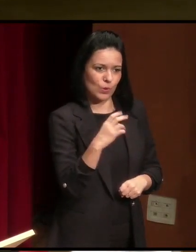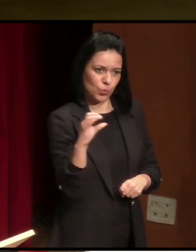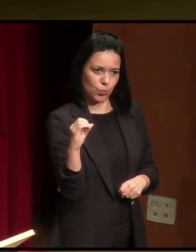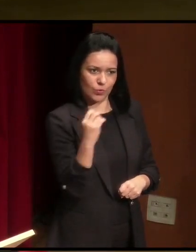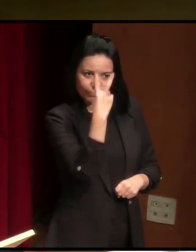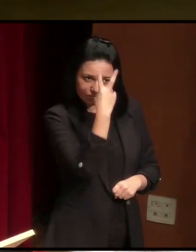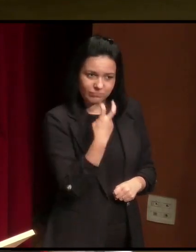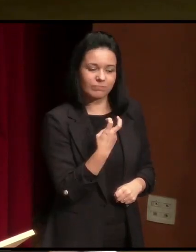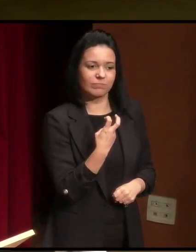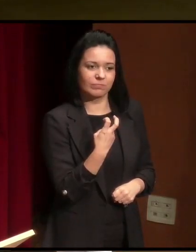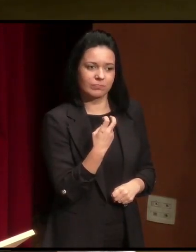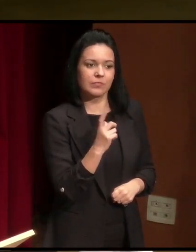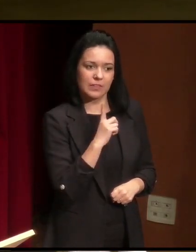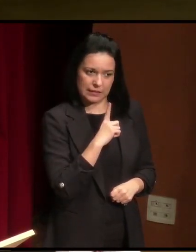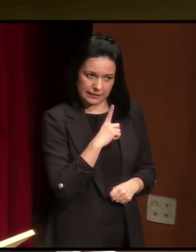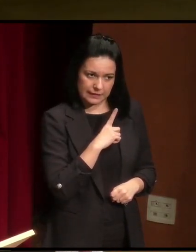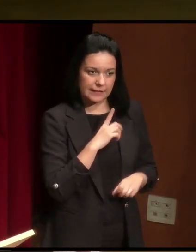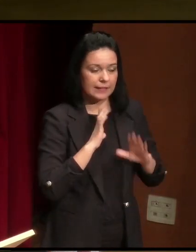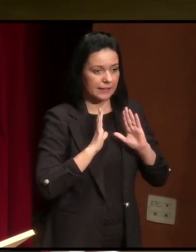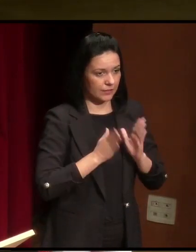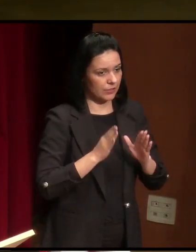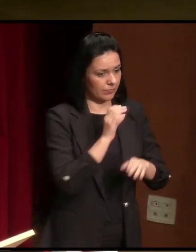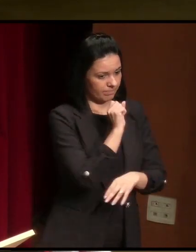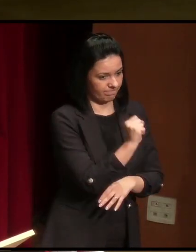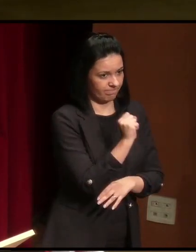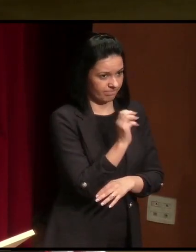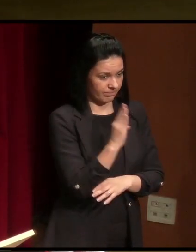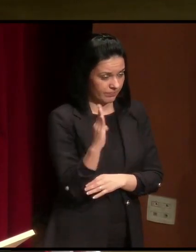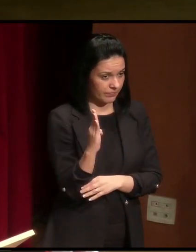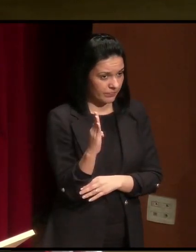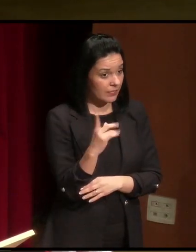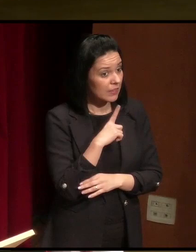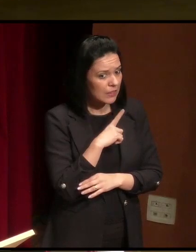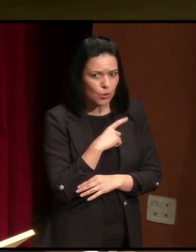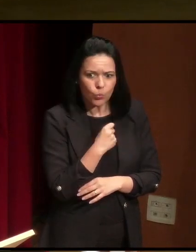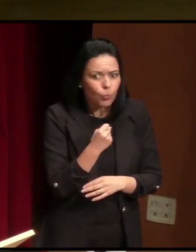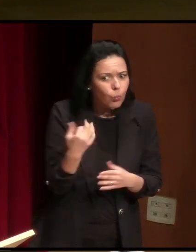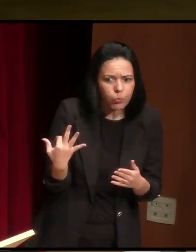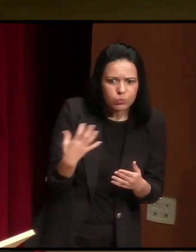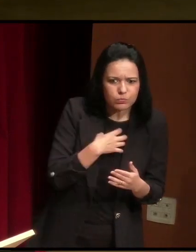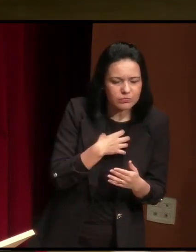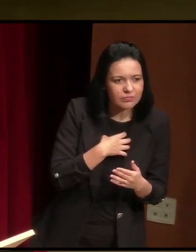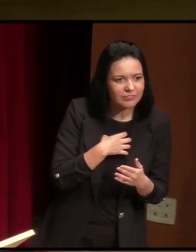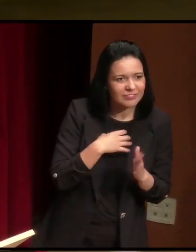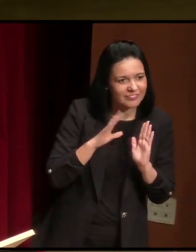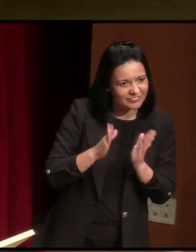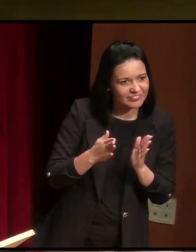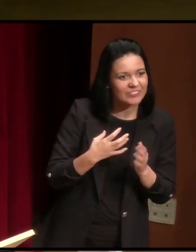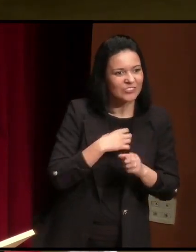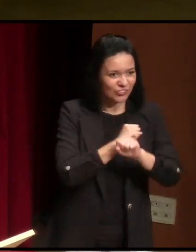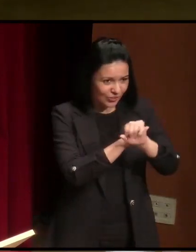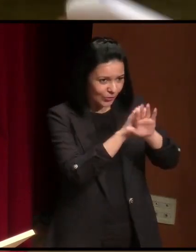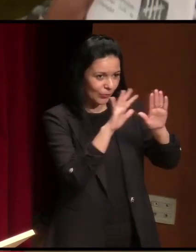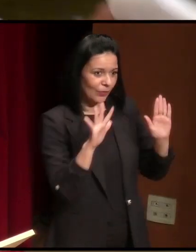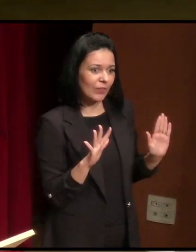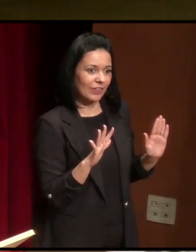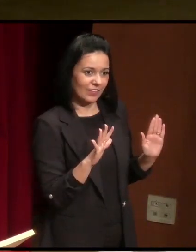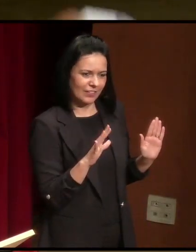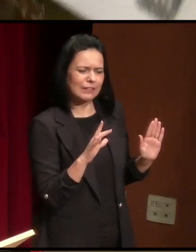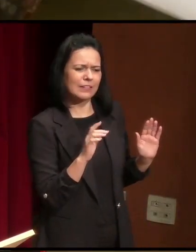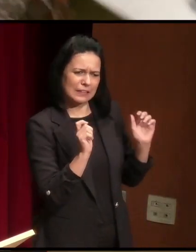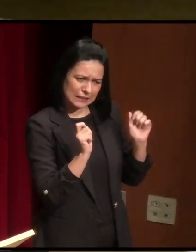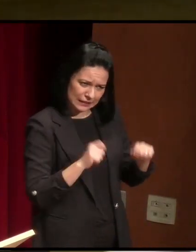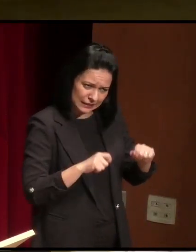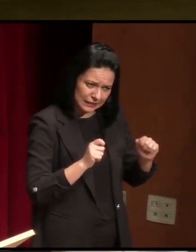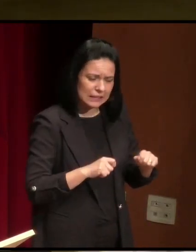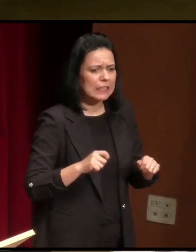né, assessoramos nas unidades da SBB. Repete o número, por favor, porque eu acho que isso tem que ficar muito claro. Isso que eu estou falando de assessorar é que vai lá